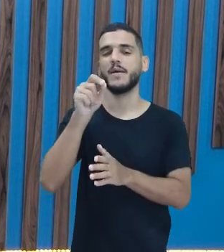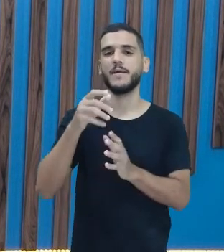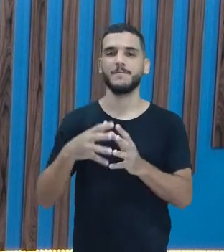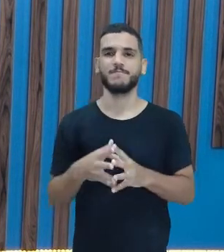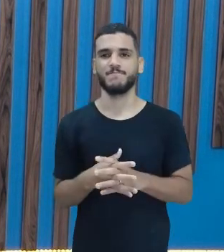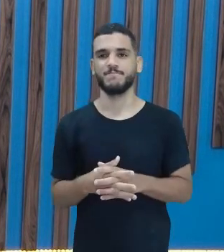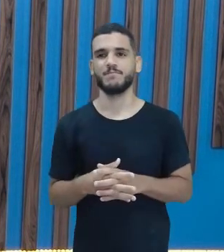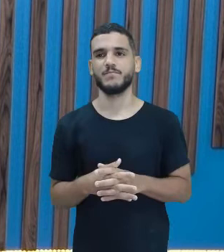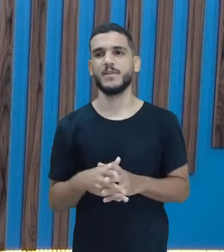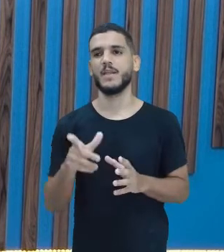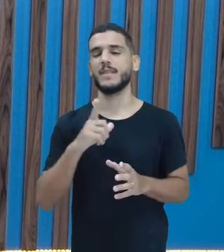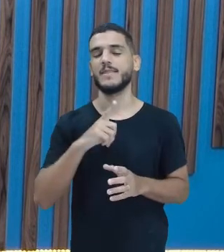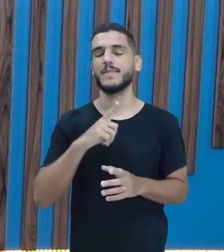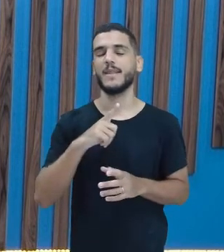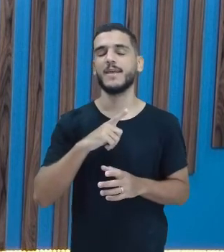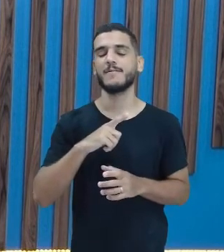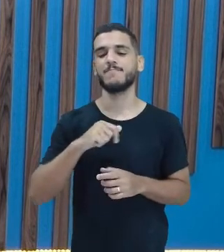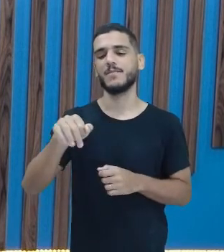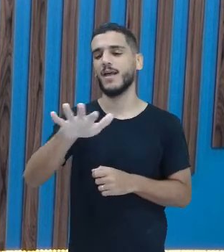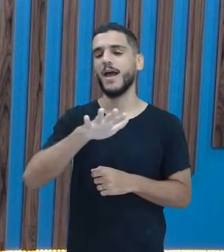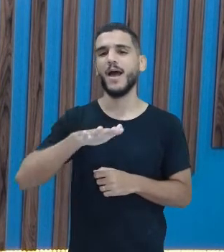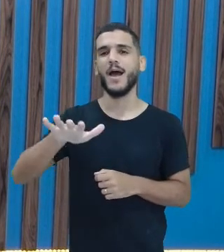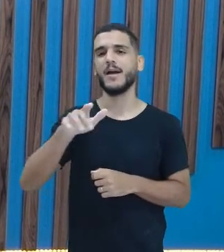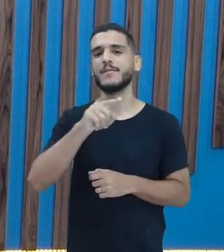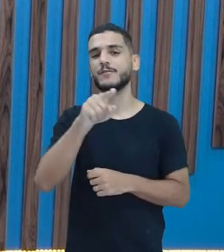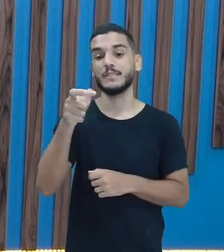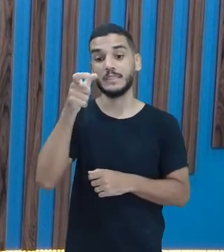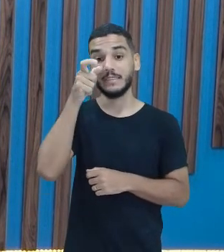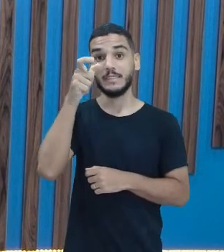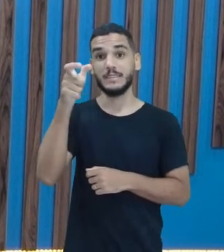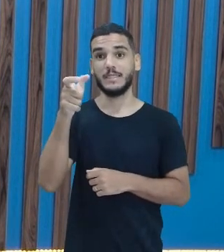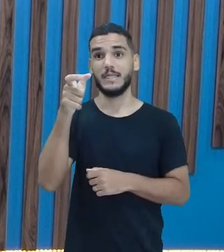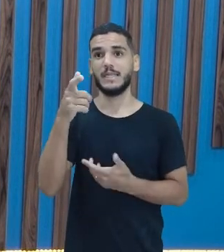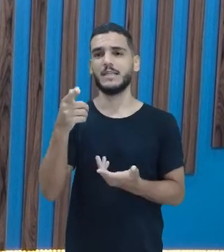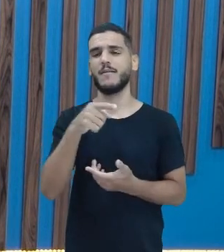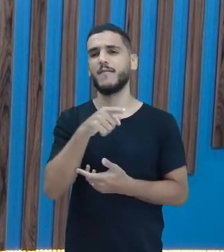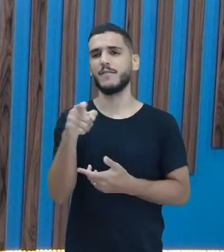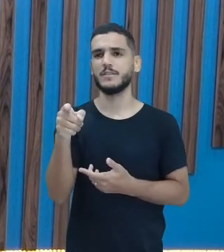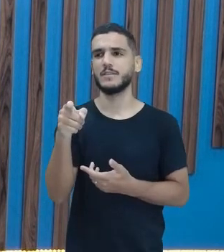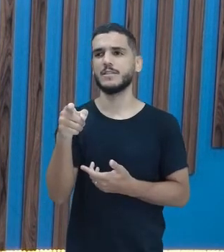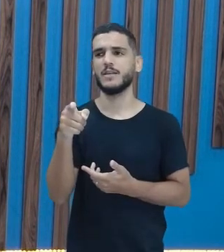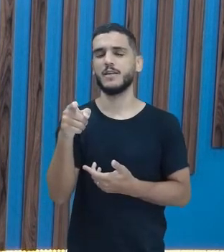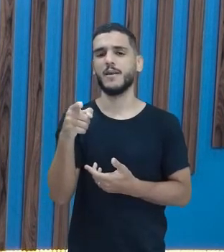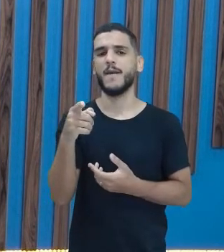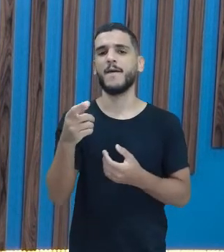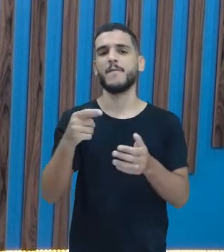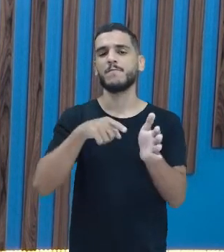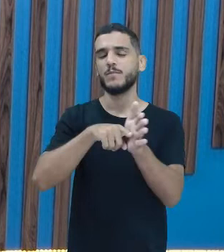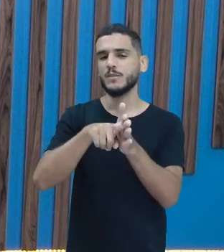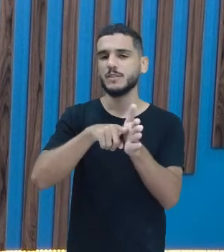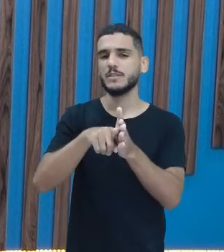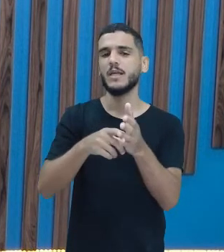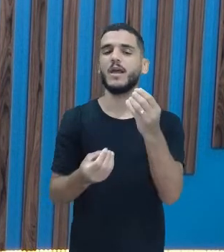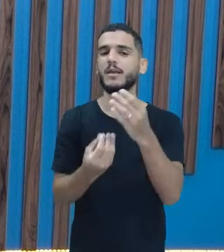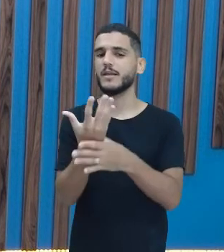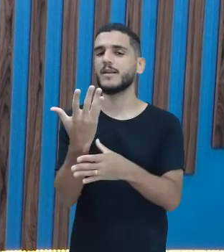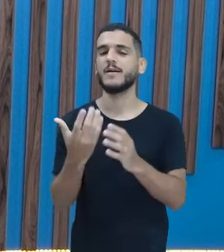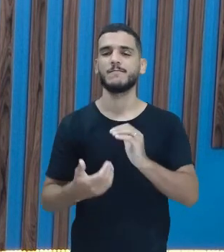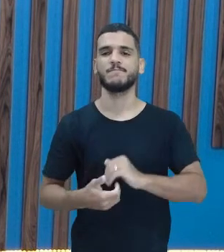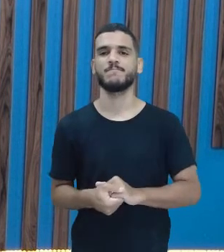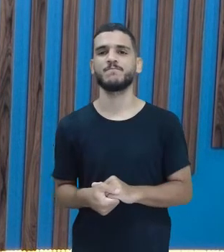que tem de campo aí, de interesse, para vocês fazerem uma pesquisa, elaborarem uma